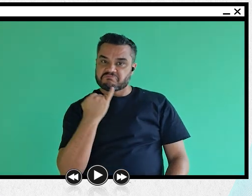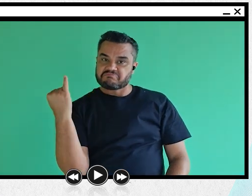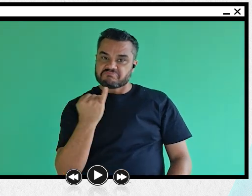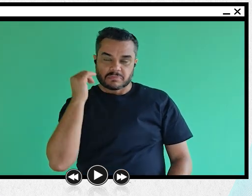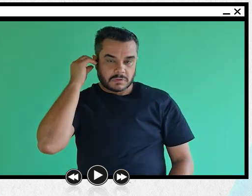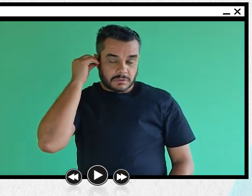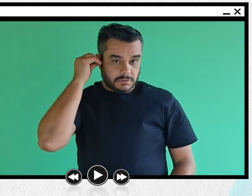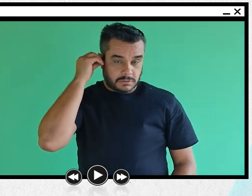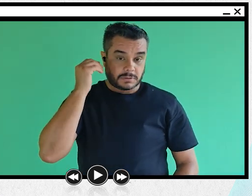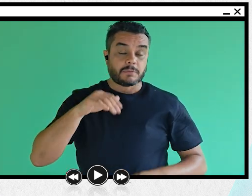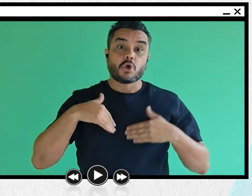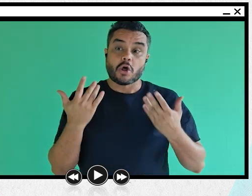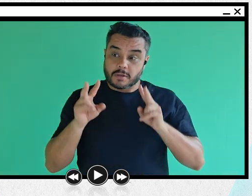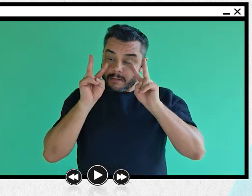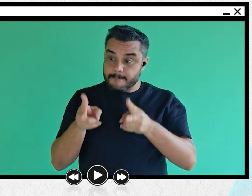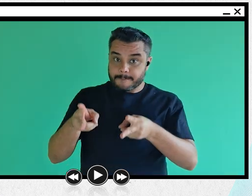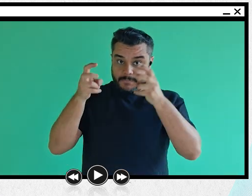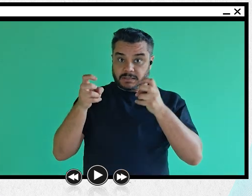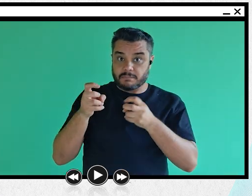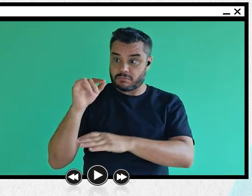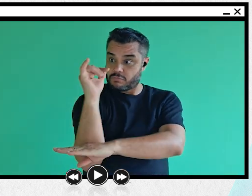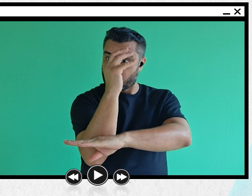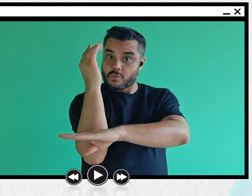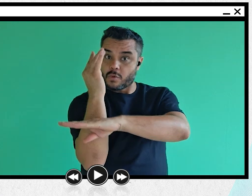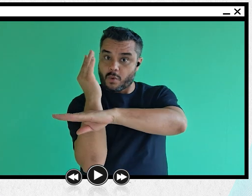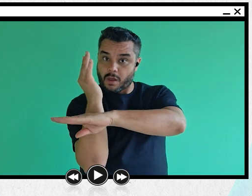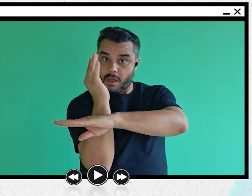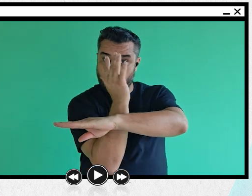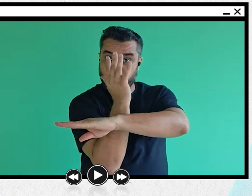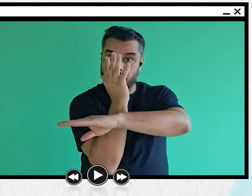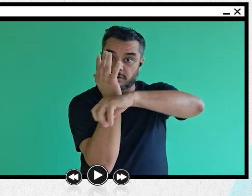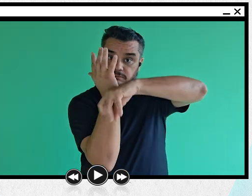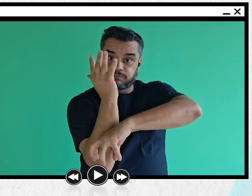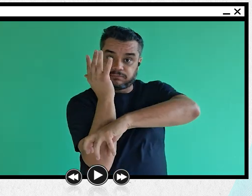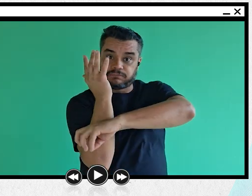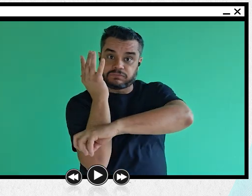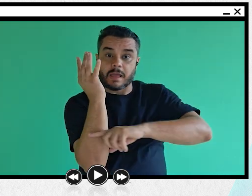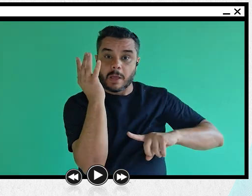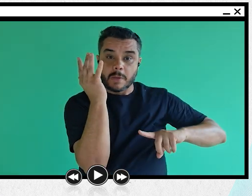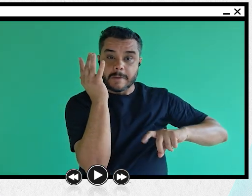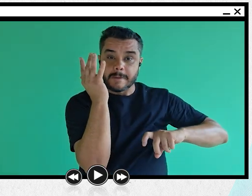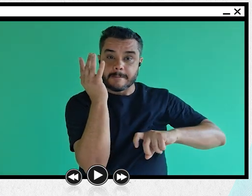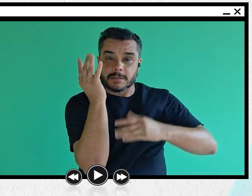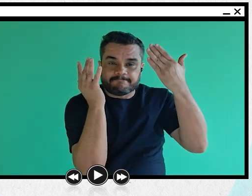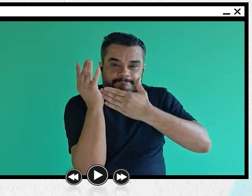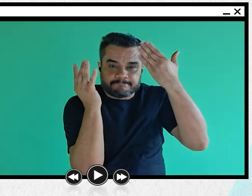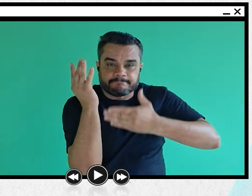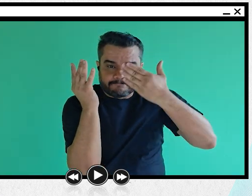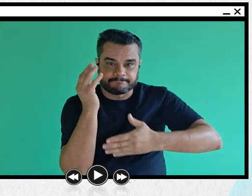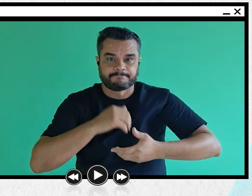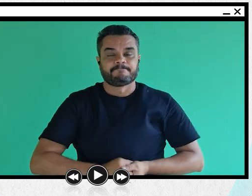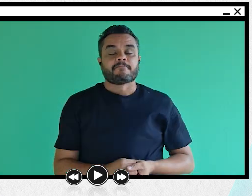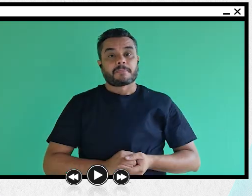né? Então, apesar da gente estar vendo as plantas do lado de fora, quem faz a boa parte do tratamento são os micro-organismos.